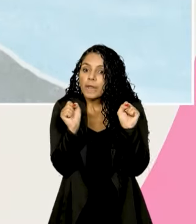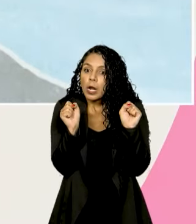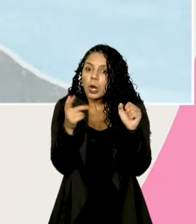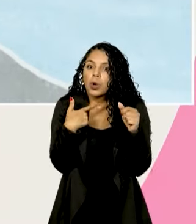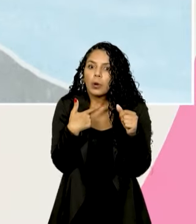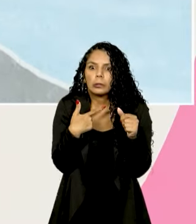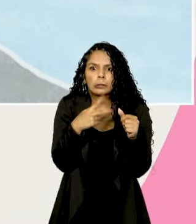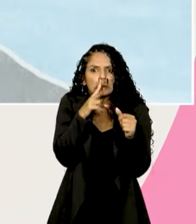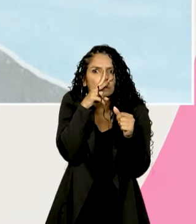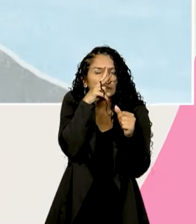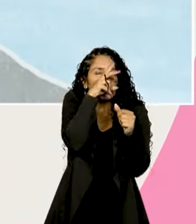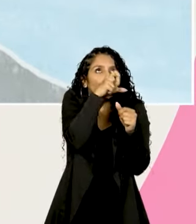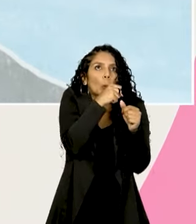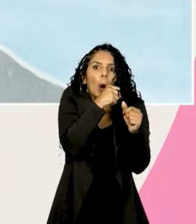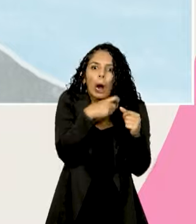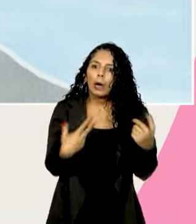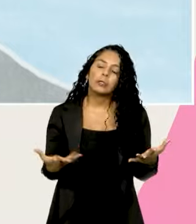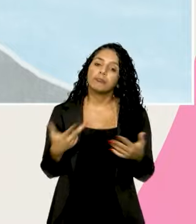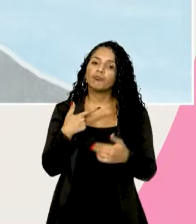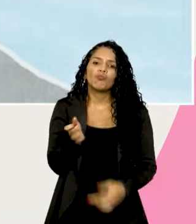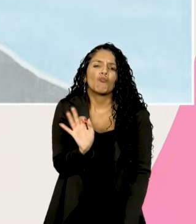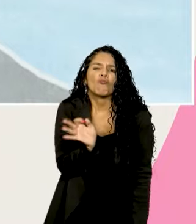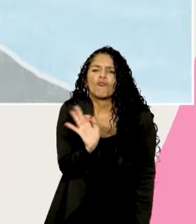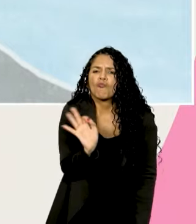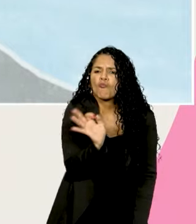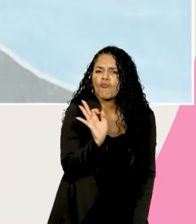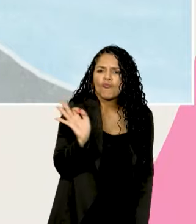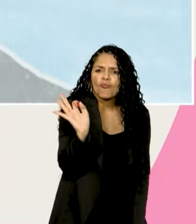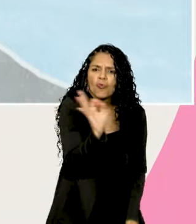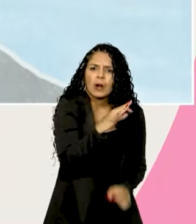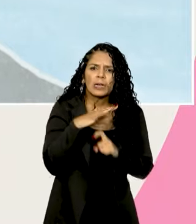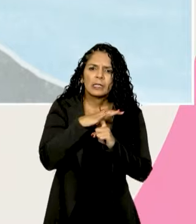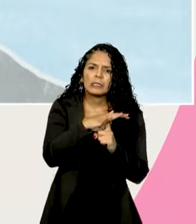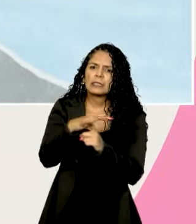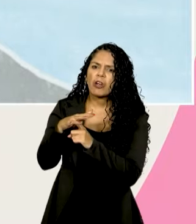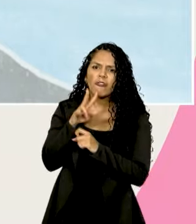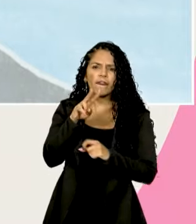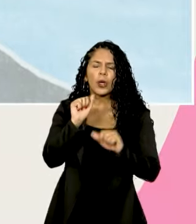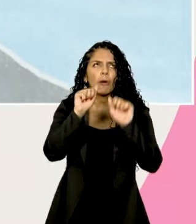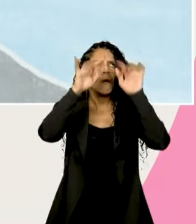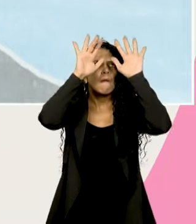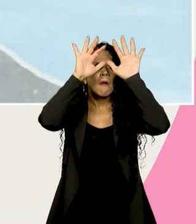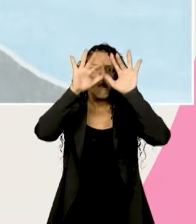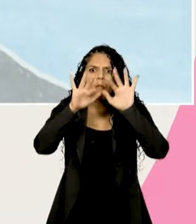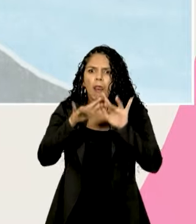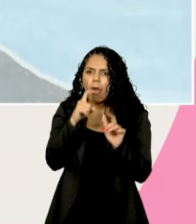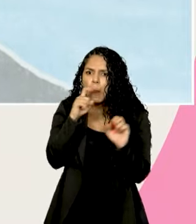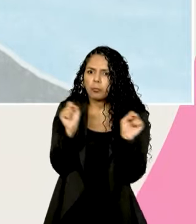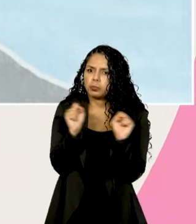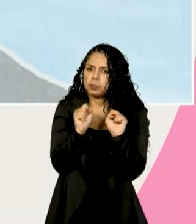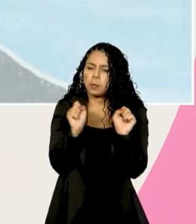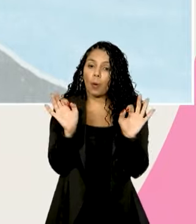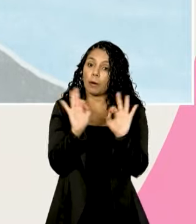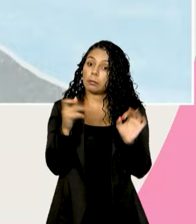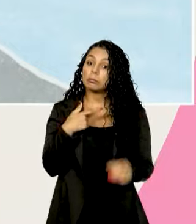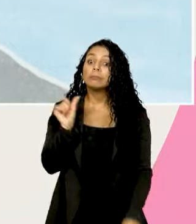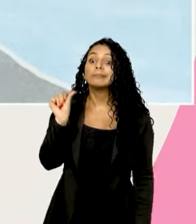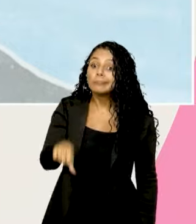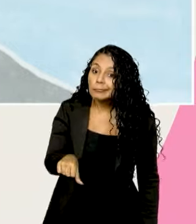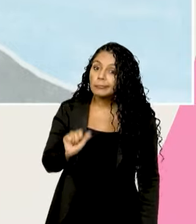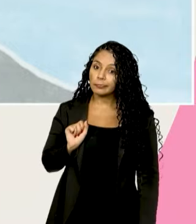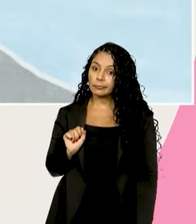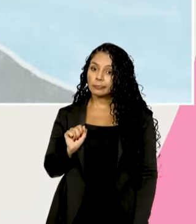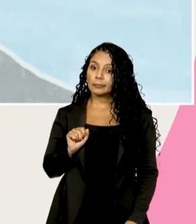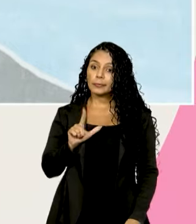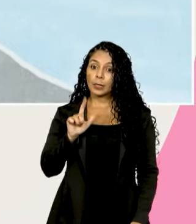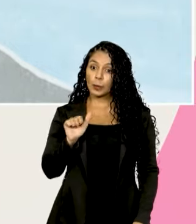Mais rigoroso do que nunca, ninguém no bosque tinha visto tanta neve assim antes. E o pior, o